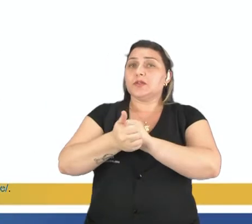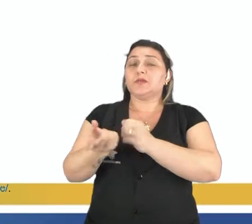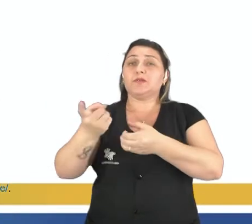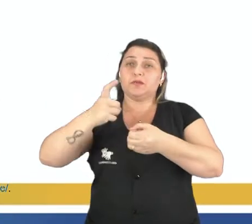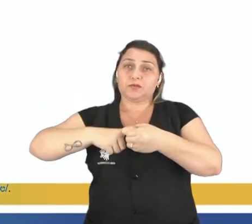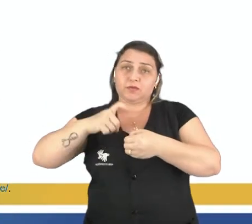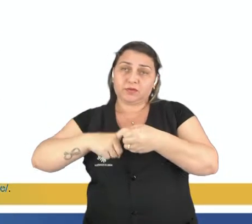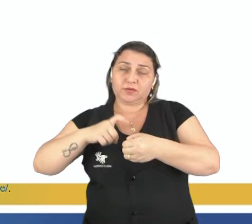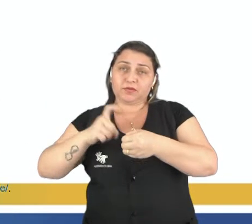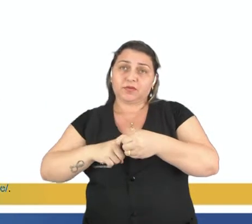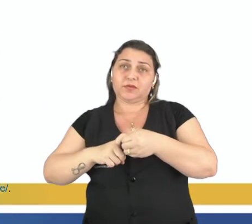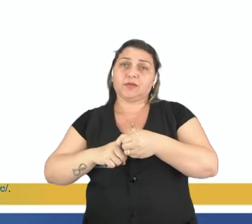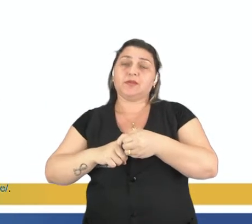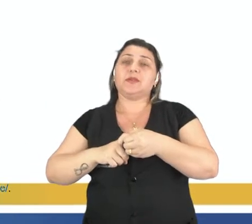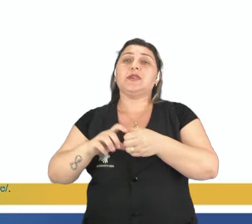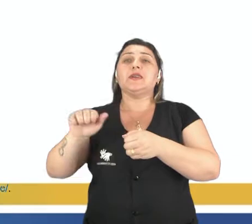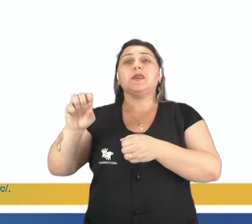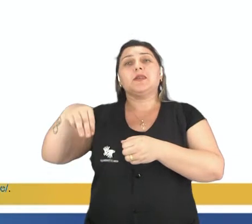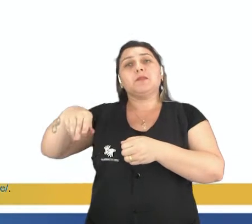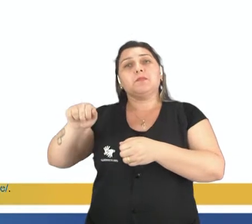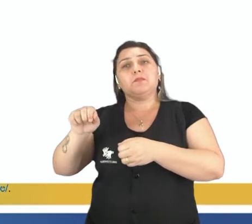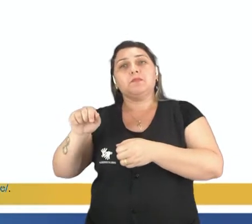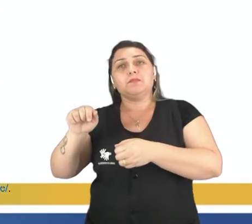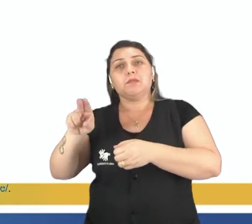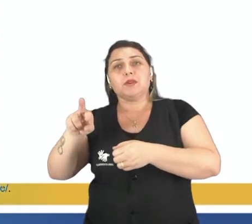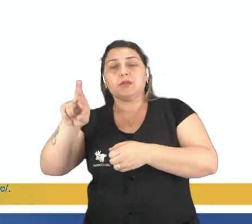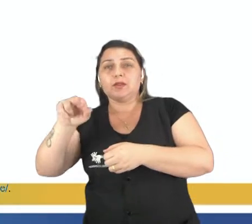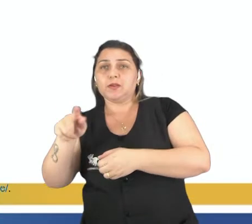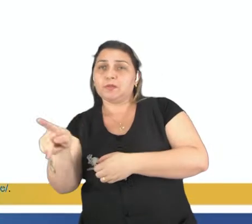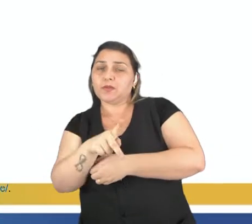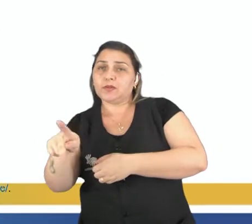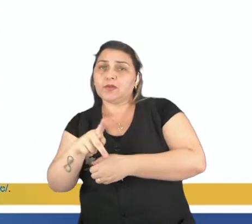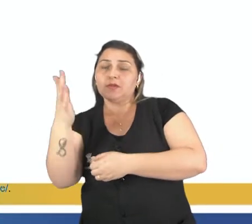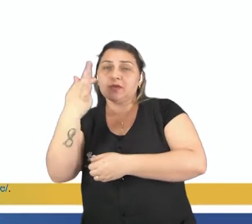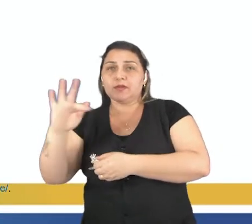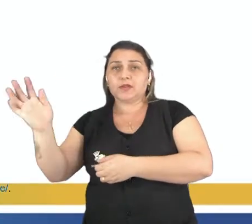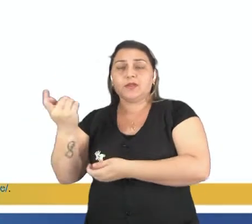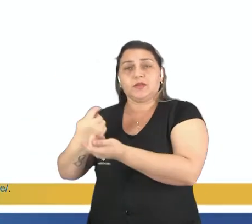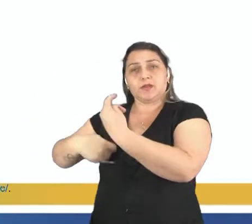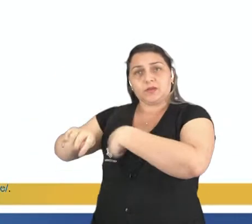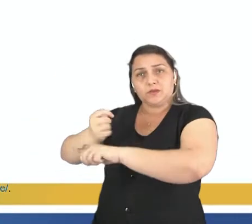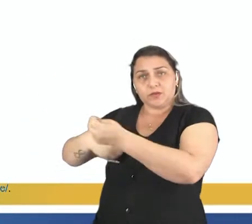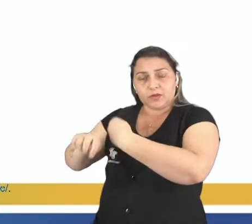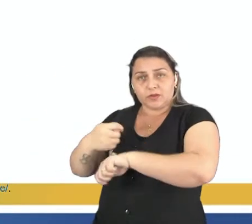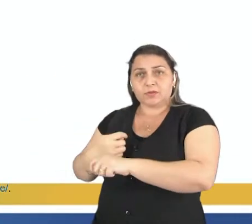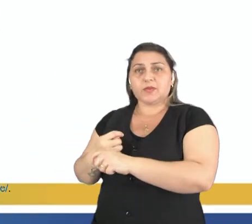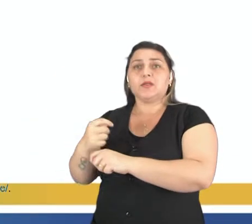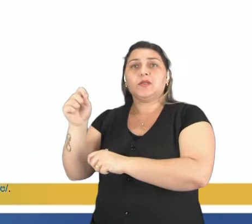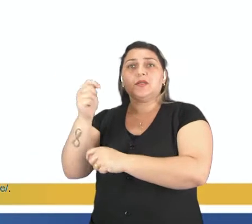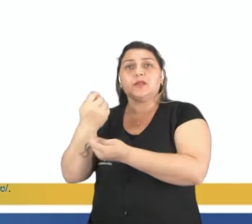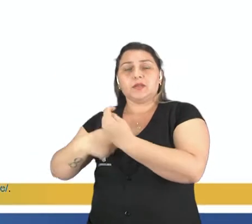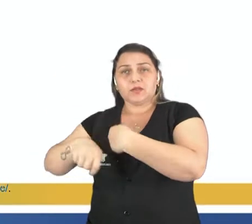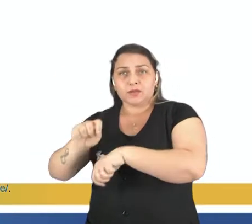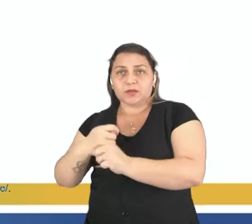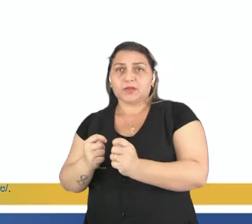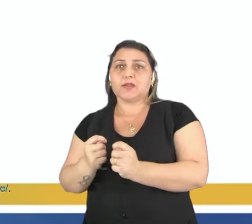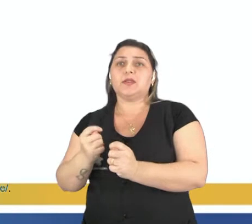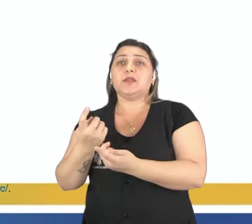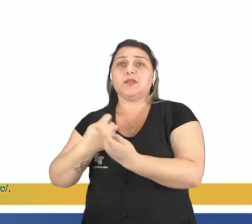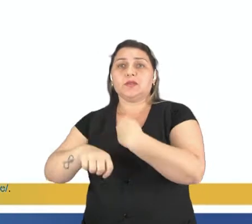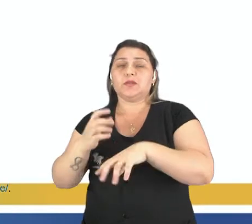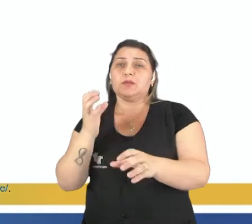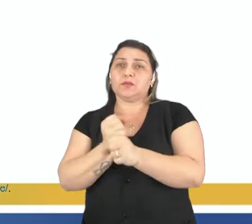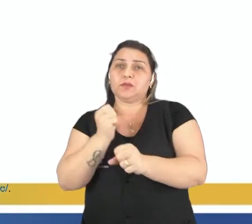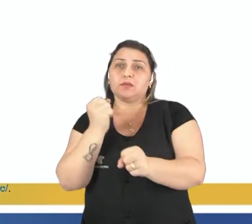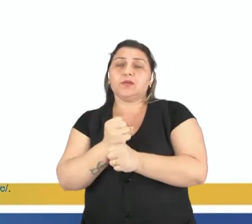rolar, de acordo com Amaury José Rezende, professor da Faculdade de Economia, Administração e Contabilidade